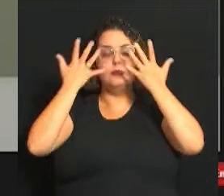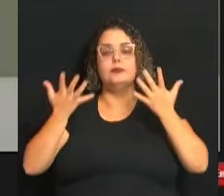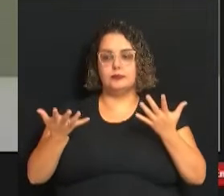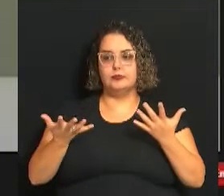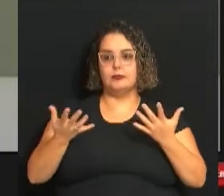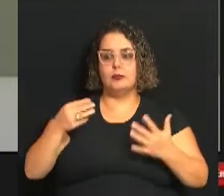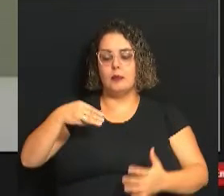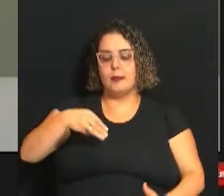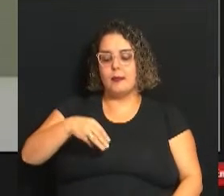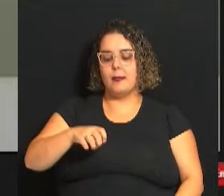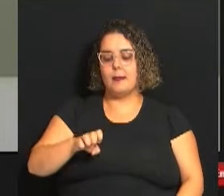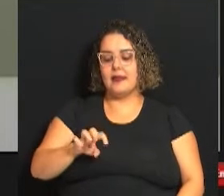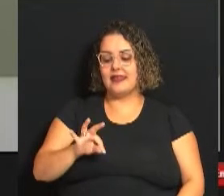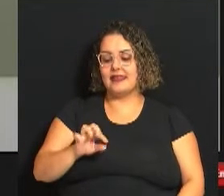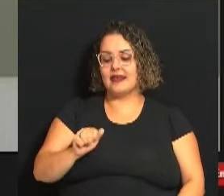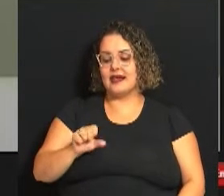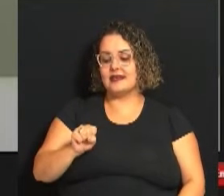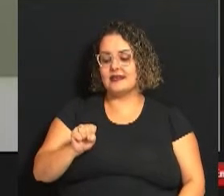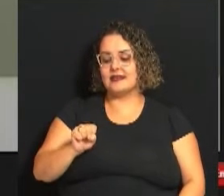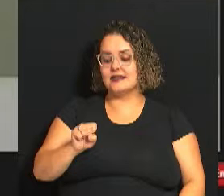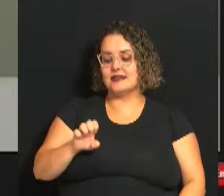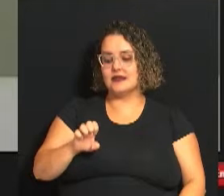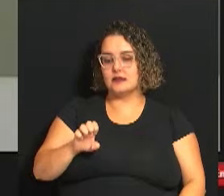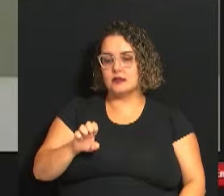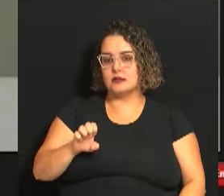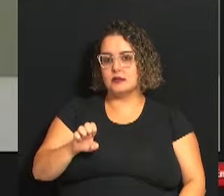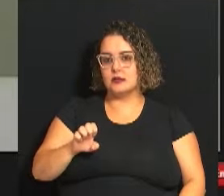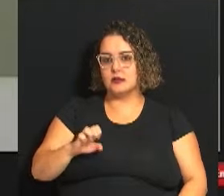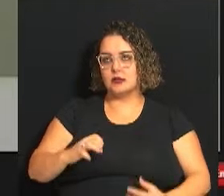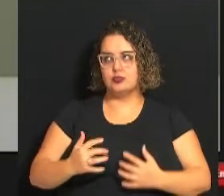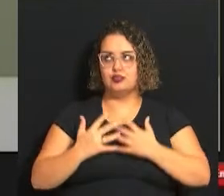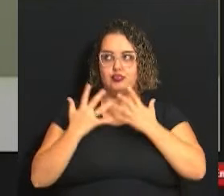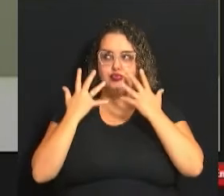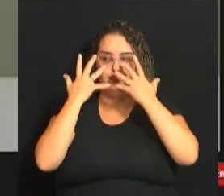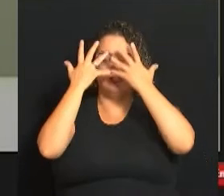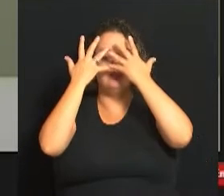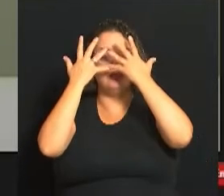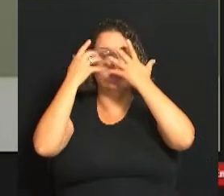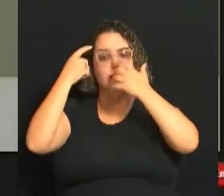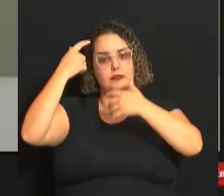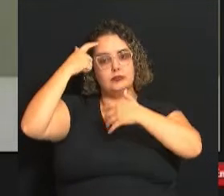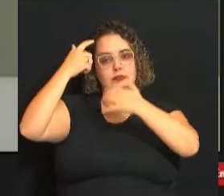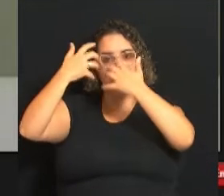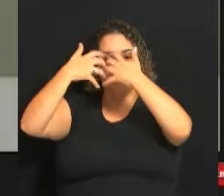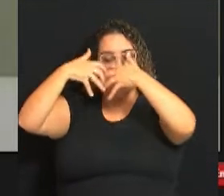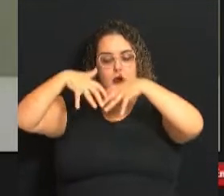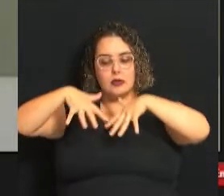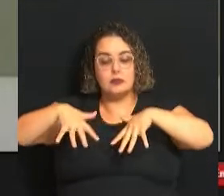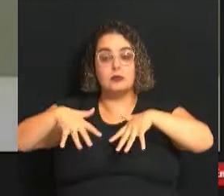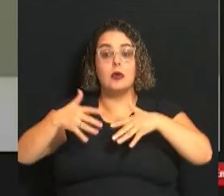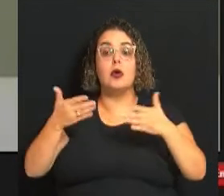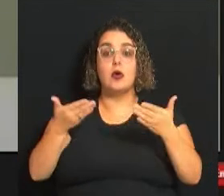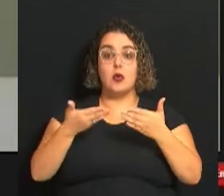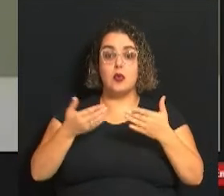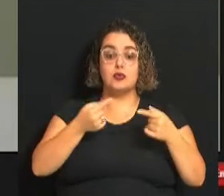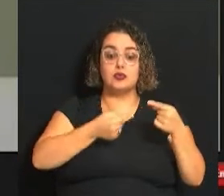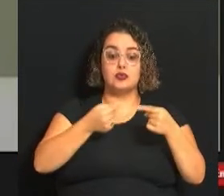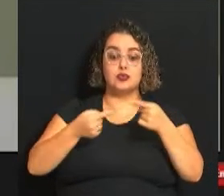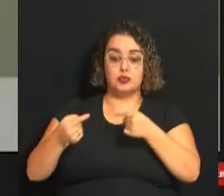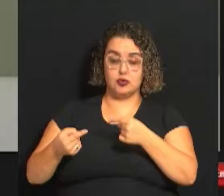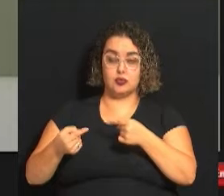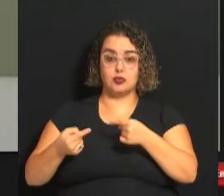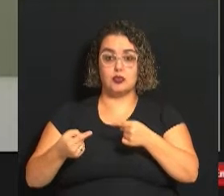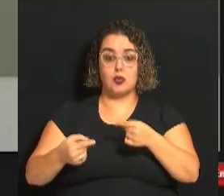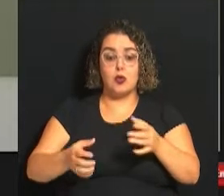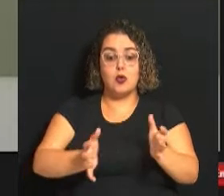metastáticos para o sistema nervoso central, na sua grande maioria. Hoje nós vamos discutir apenas os tumores